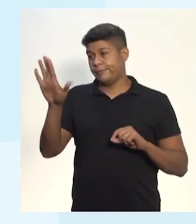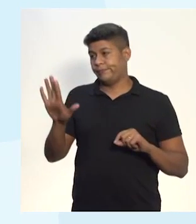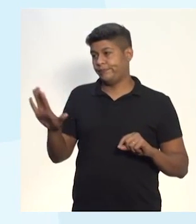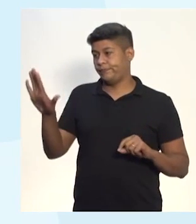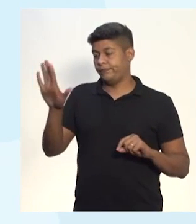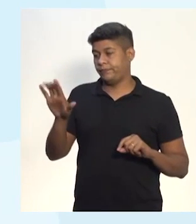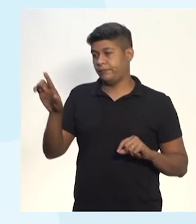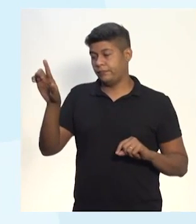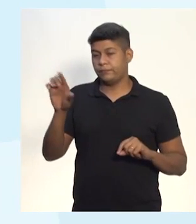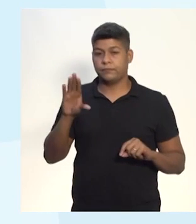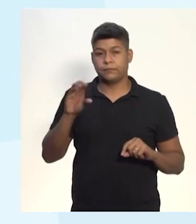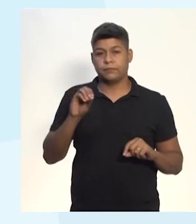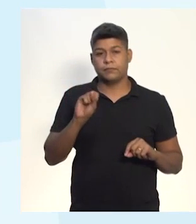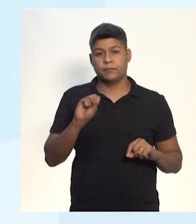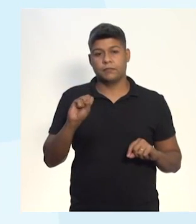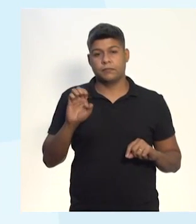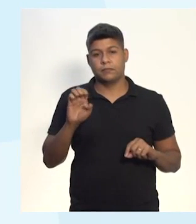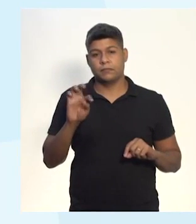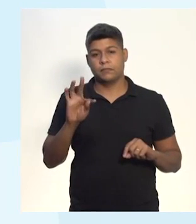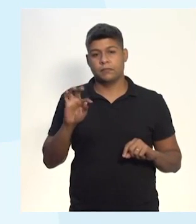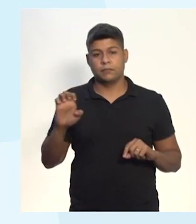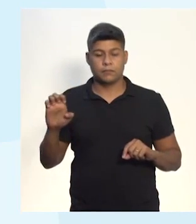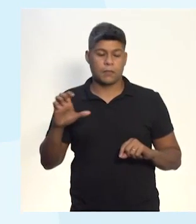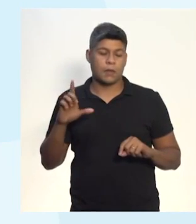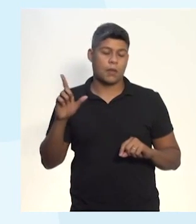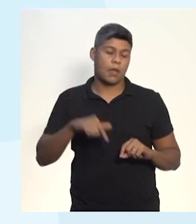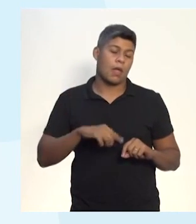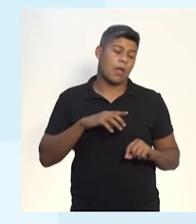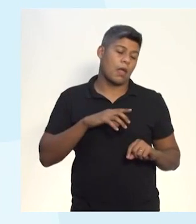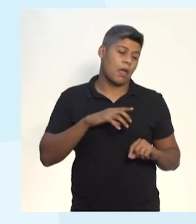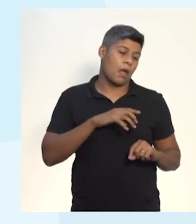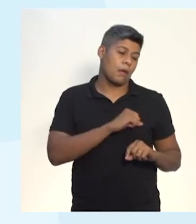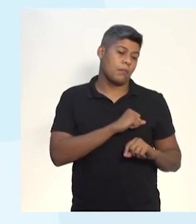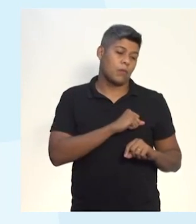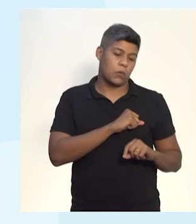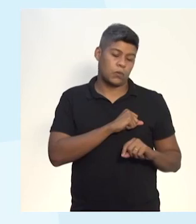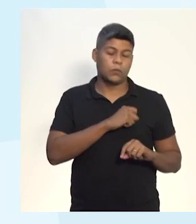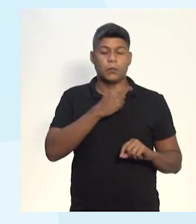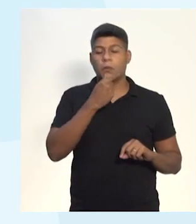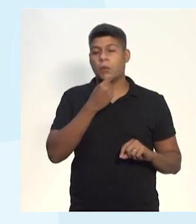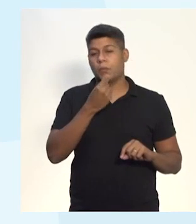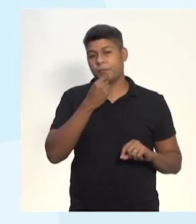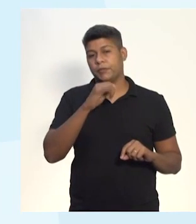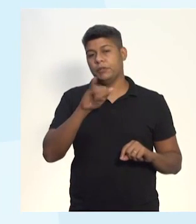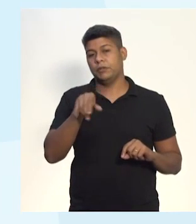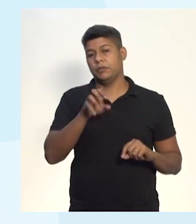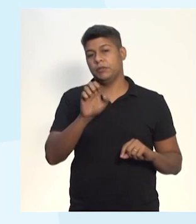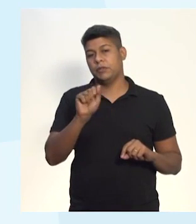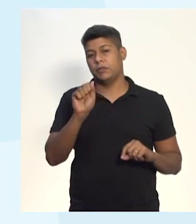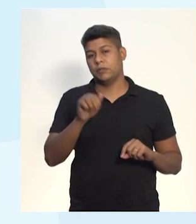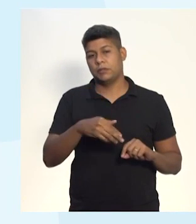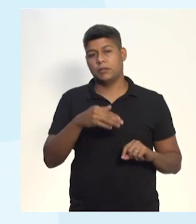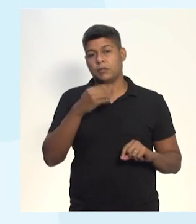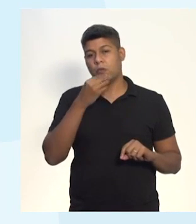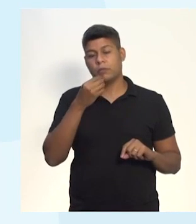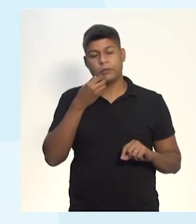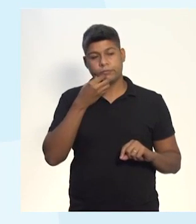A Cosette, que é assim o amorzinho, né? Do Jean Valjean, então, que foi adotada por